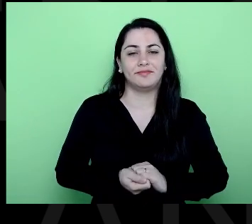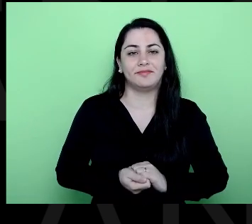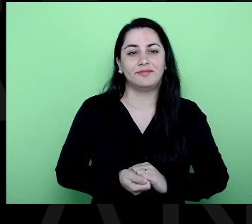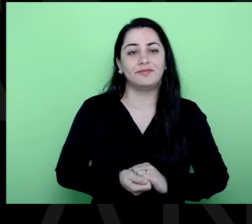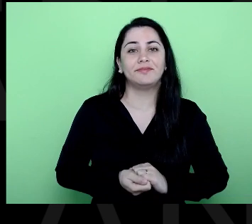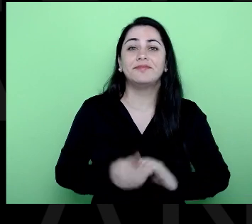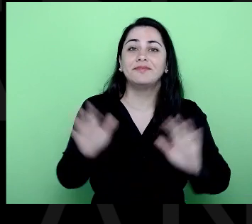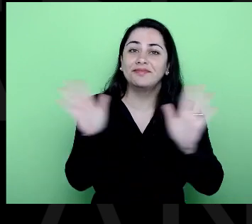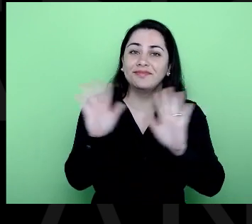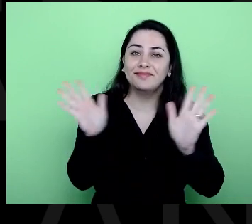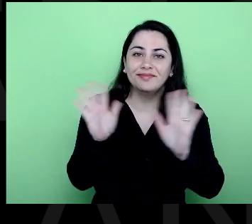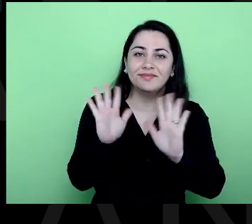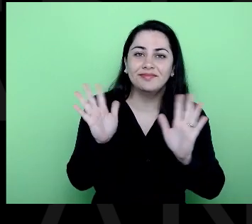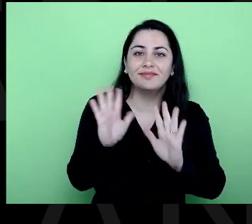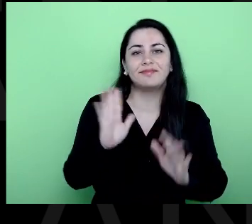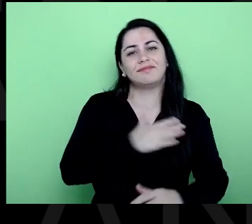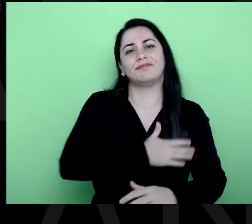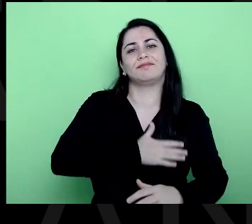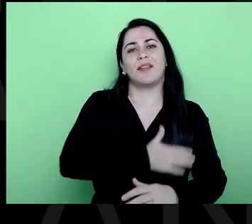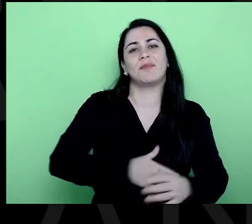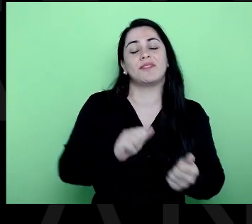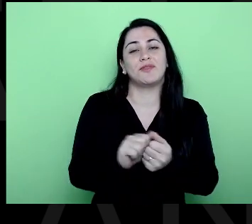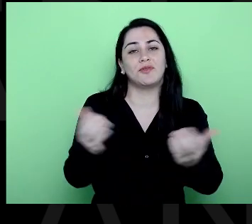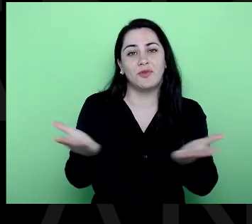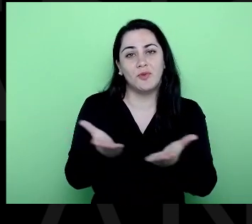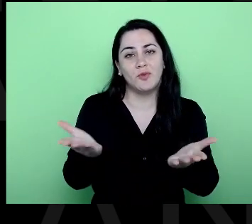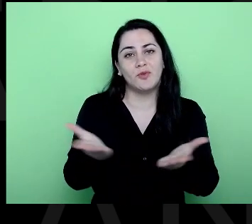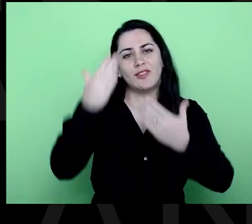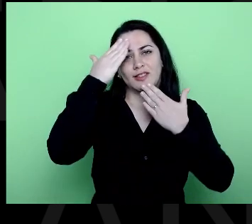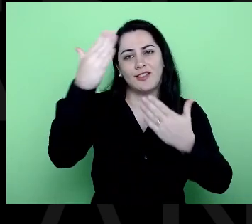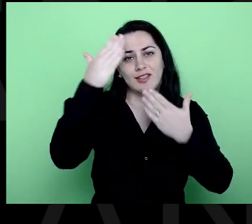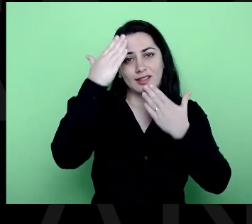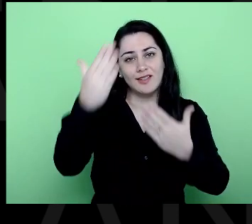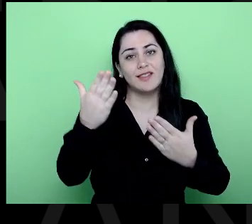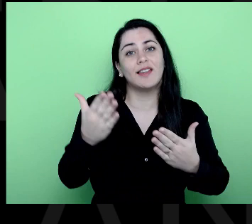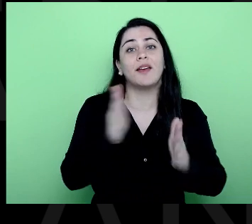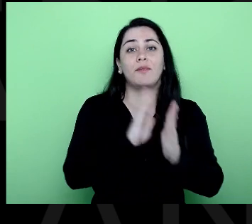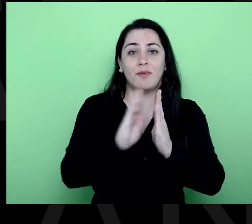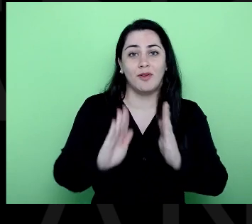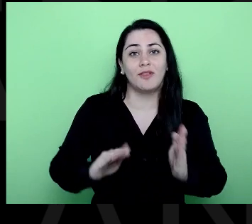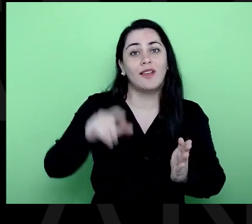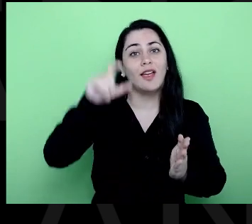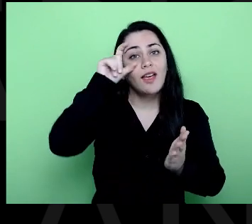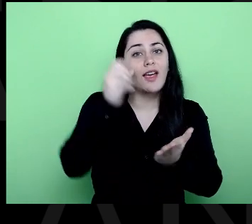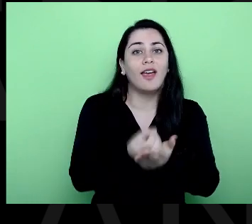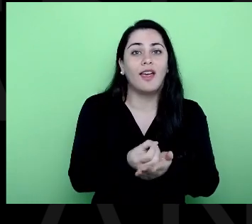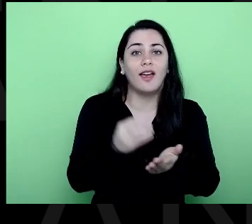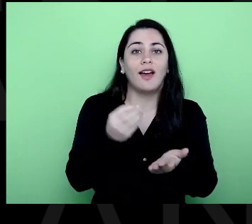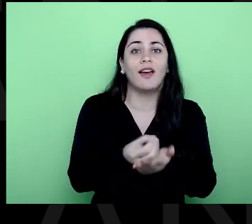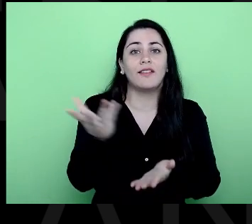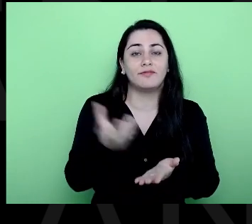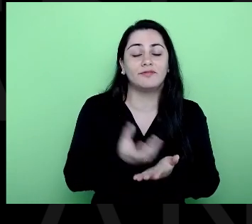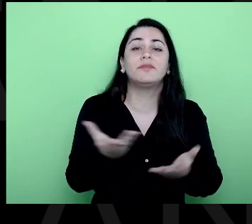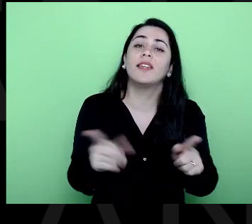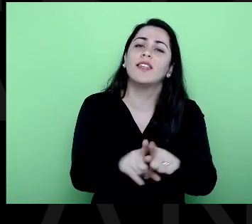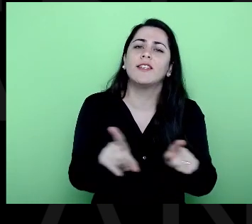Olá, gente. Prazer estar aqui. Queria agradecer muito a Mário de Andrade por essa oportunidade. E é um